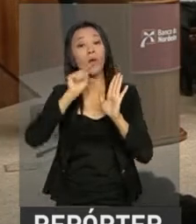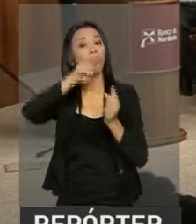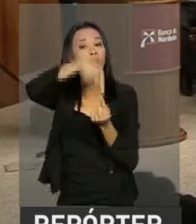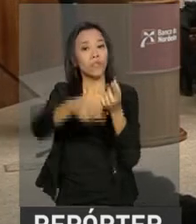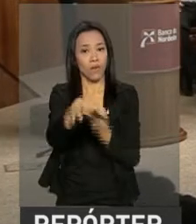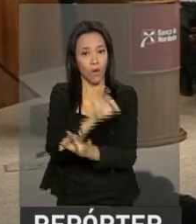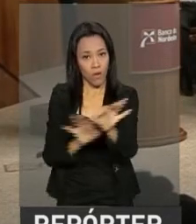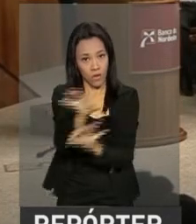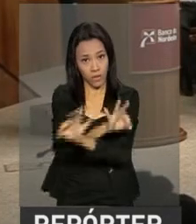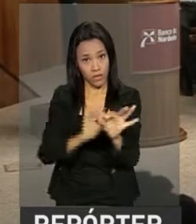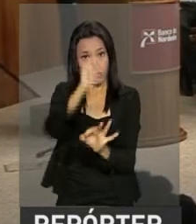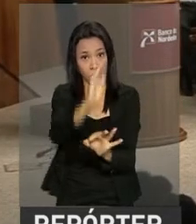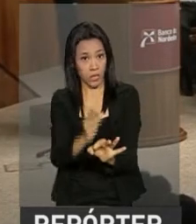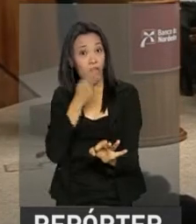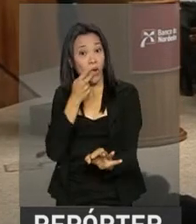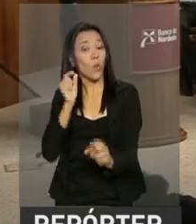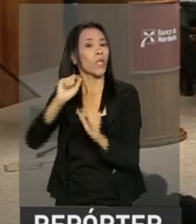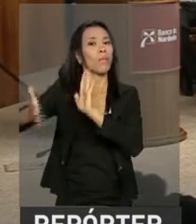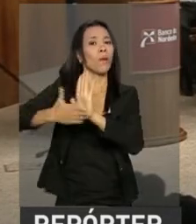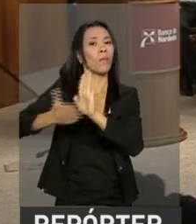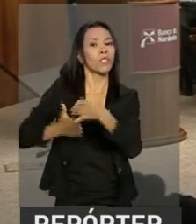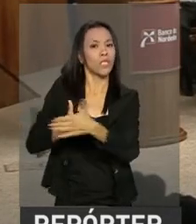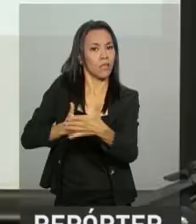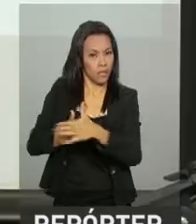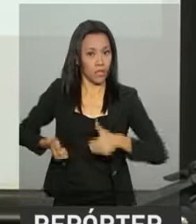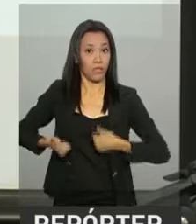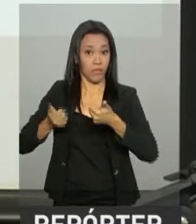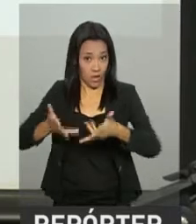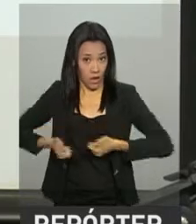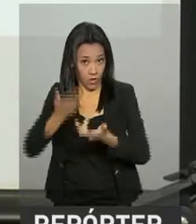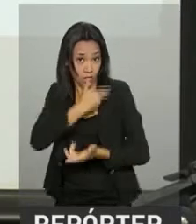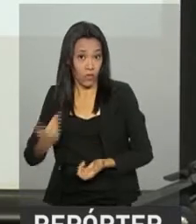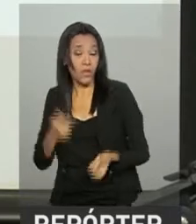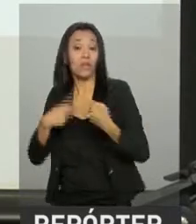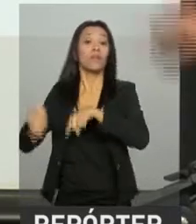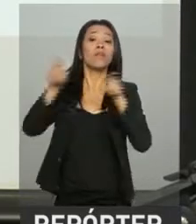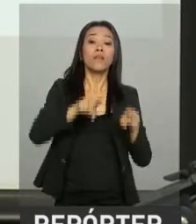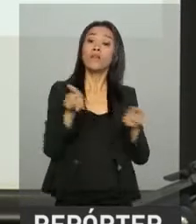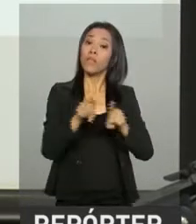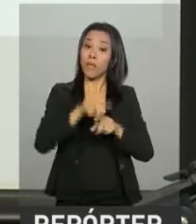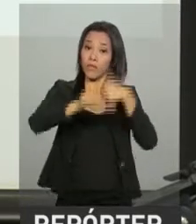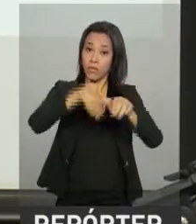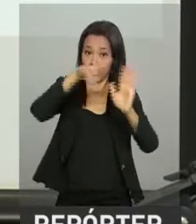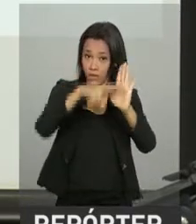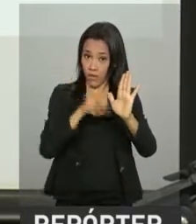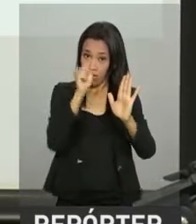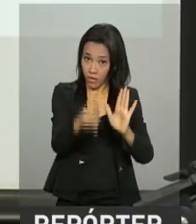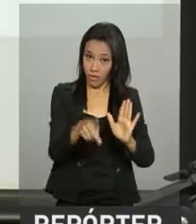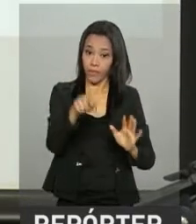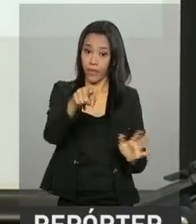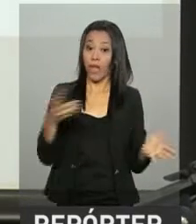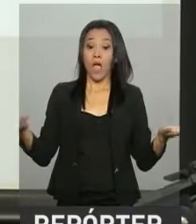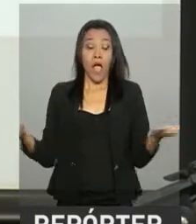citou a proposta que limita os gastos públicos ea reforma da previdência pode ser popular hoje mas será popular amanhã que as